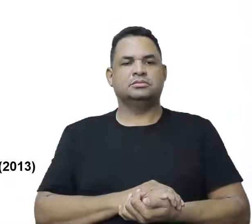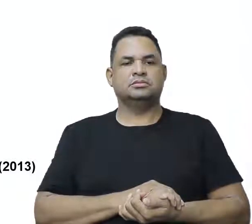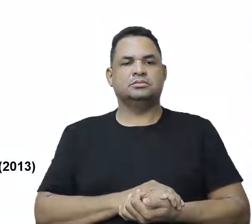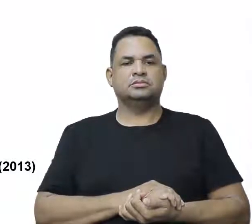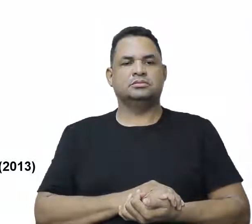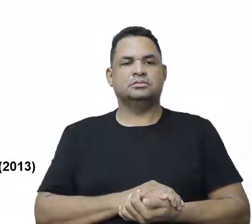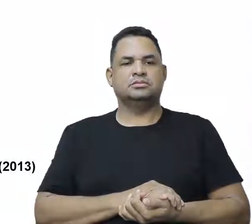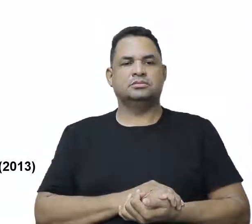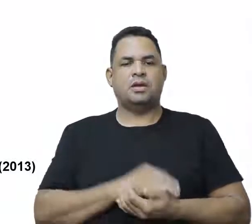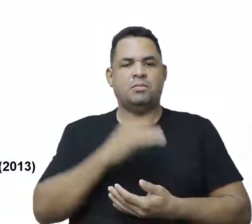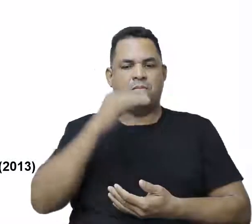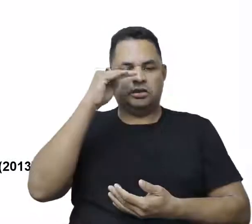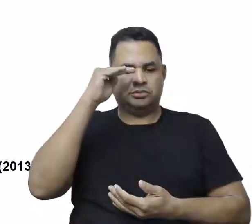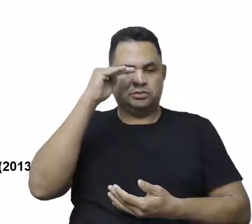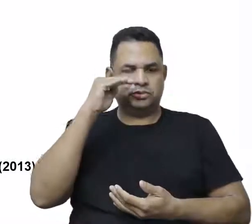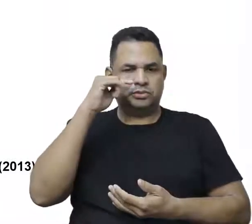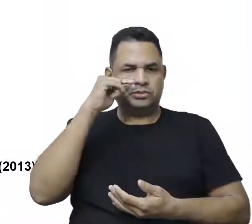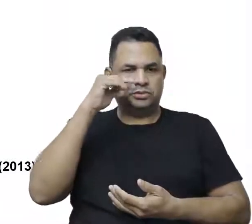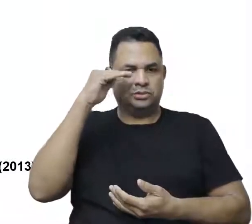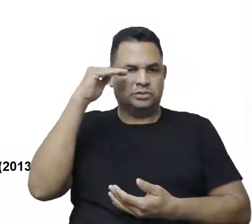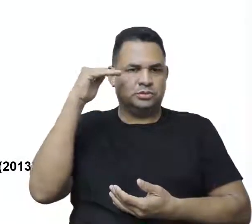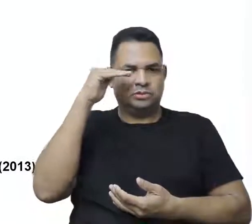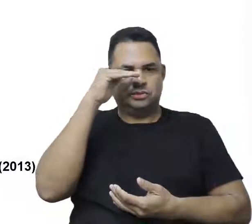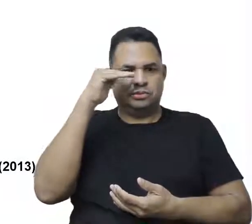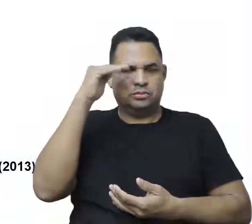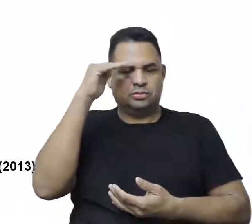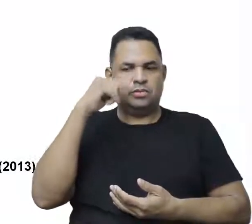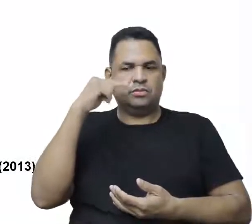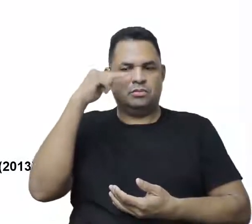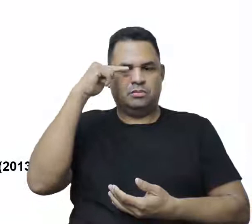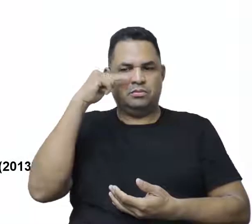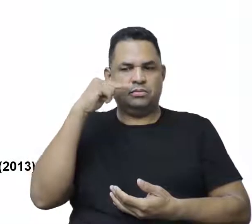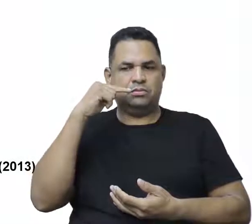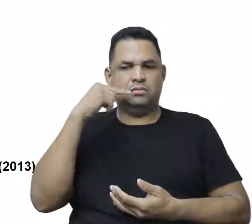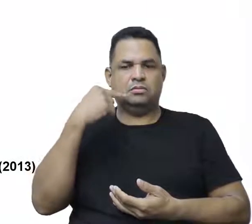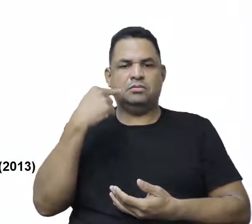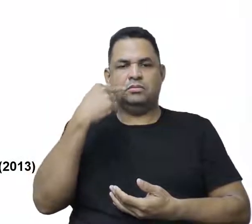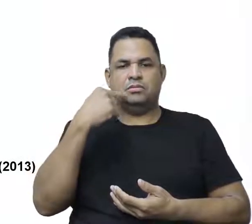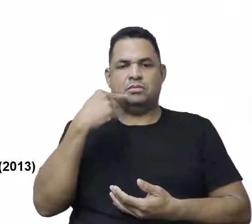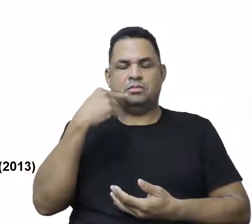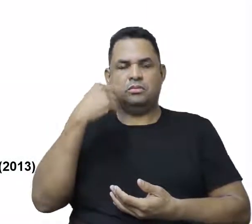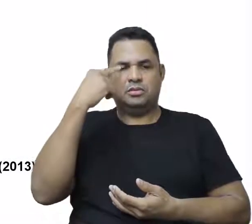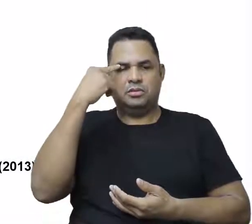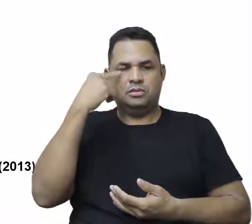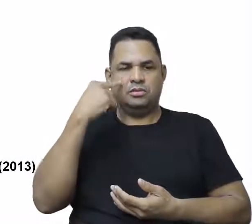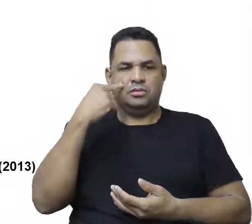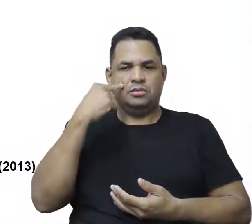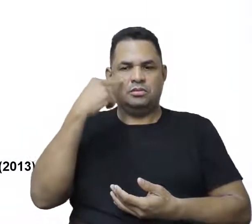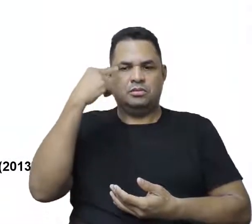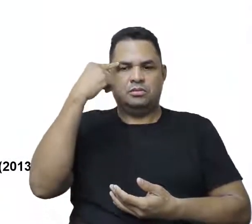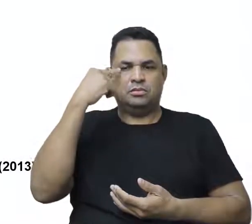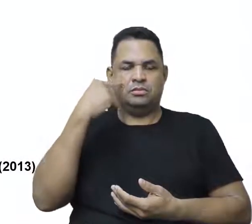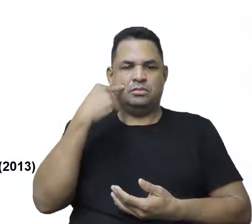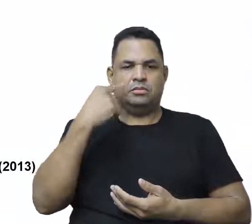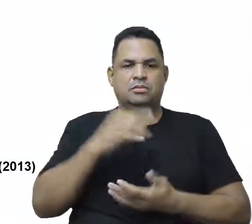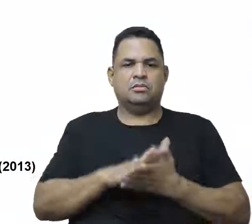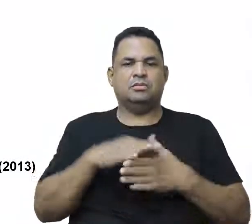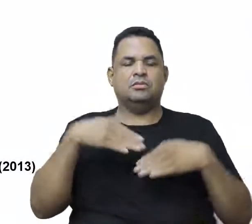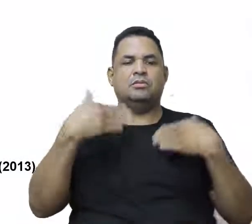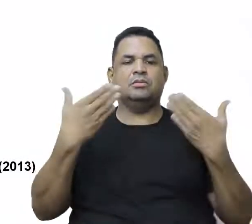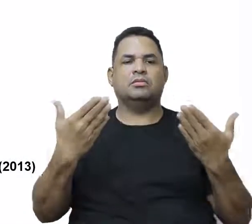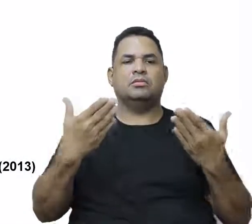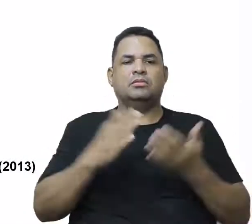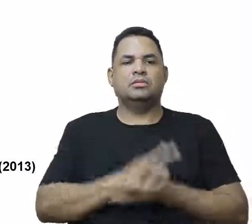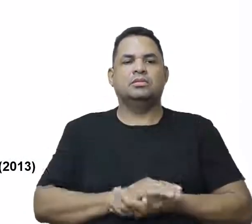do nível dos olhos, entre os olhos e a boca. Então, quando a pessoa olha para você ali, no